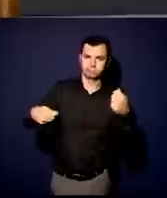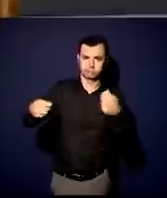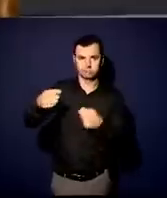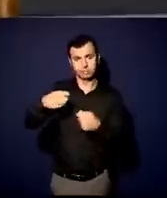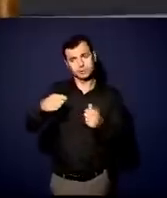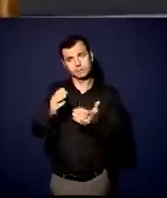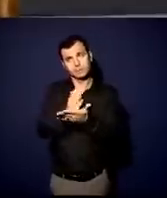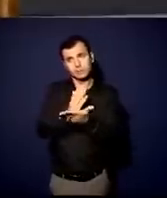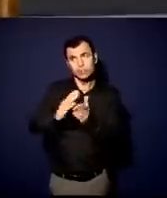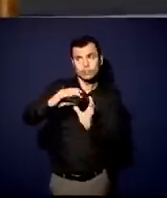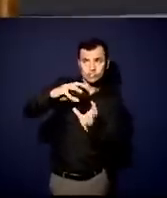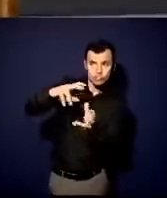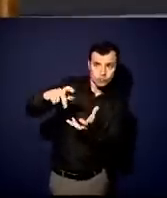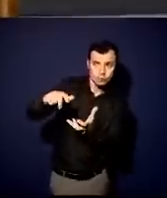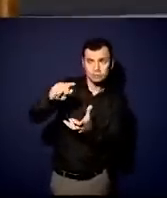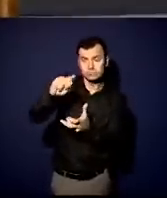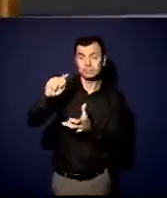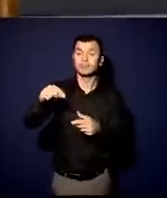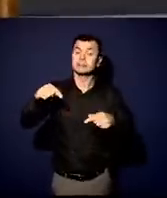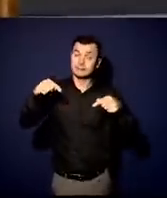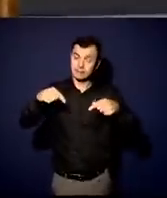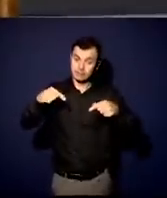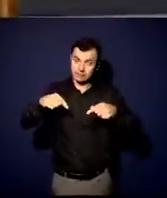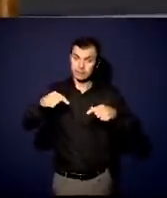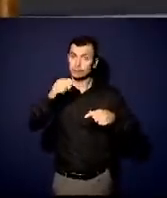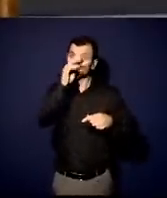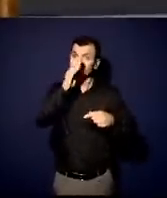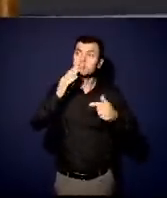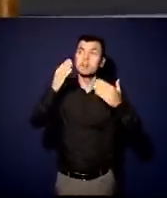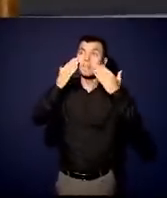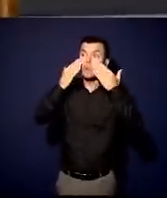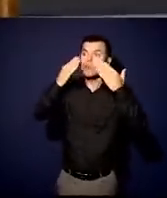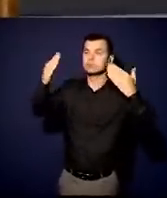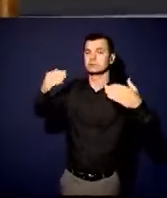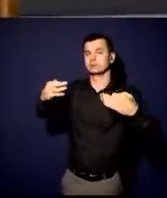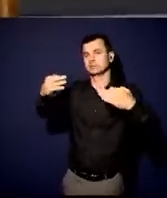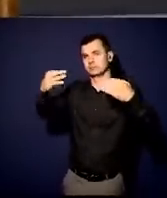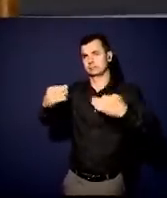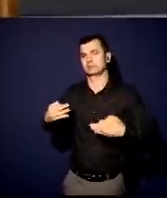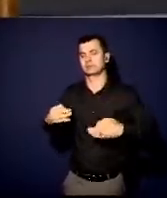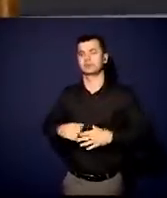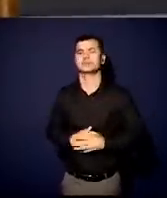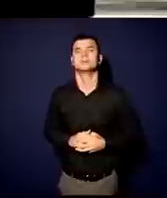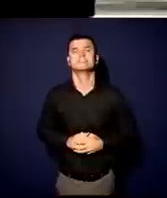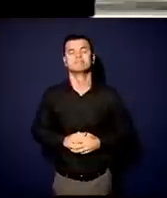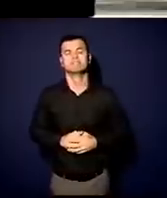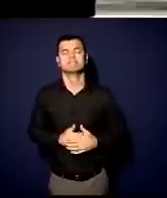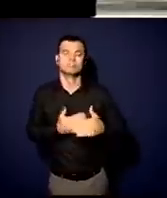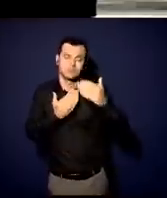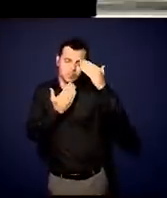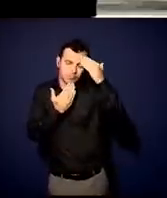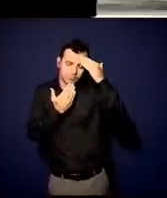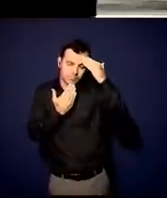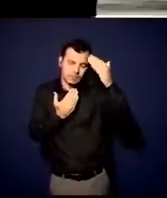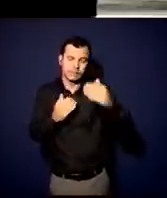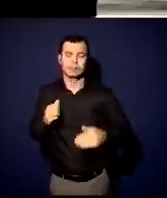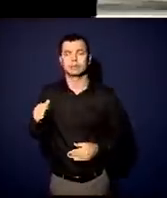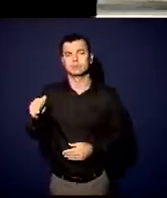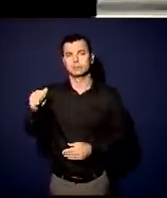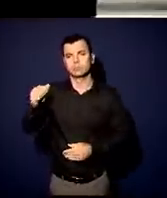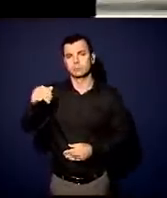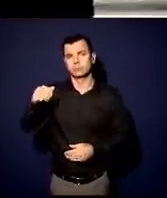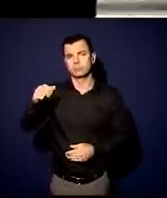mais certo mas se a gente não der o sinal adequado novamente Não espere milagre bom queria agradecer Mansueto Eduardo